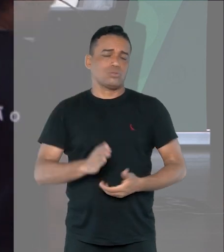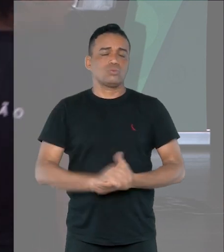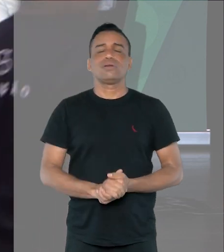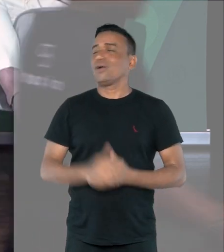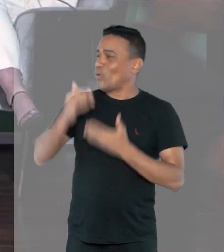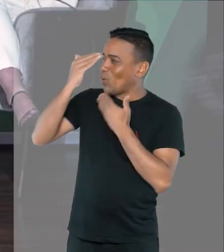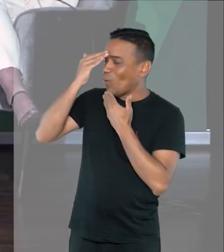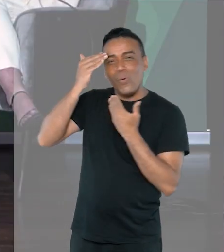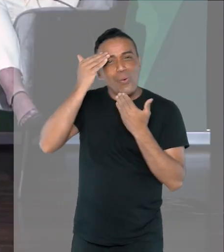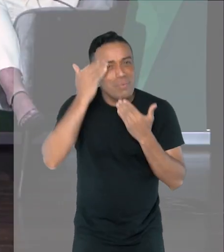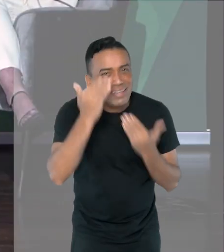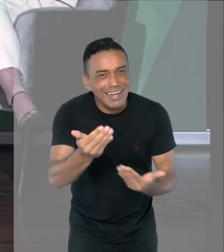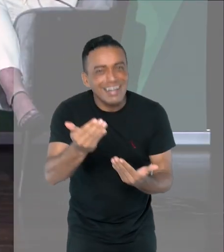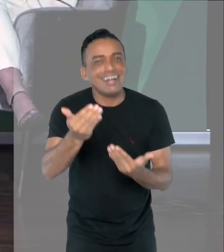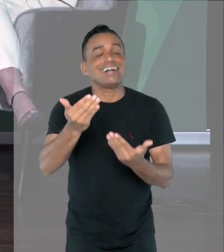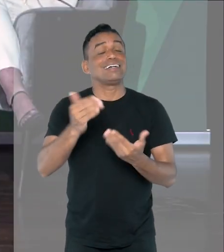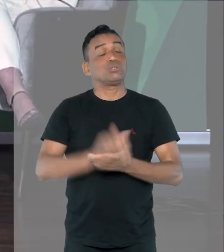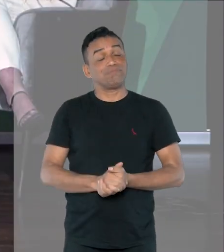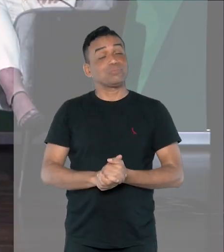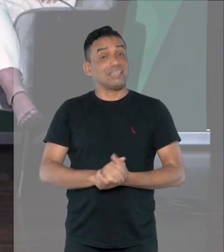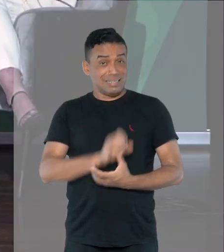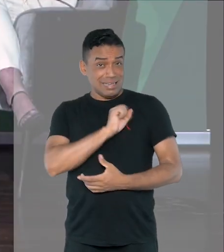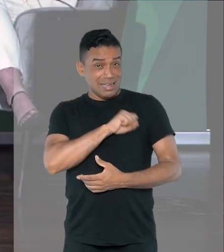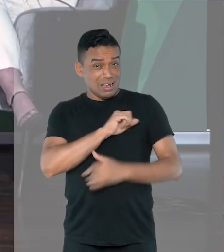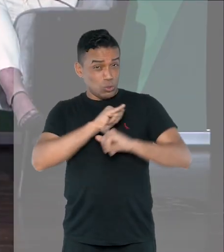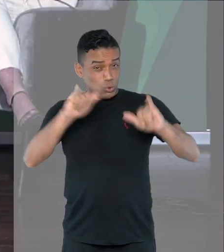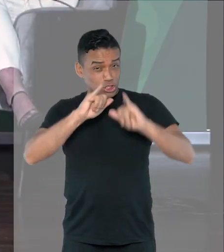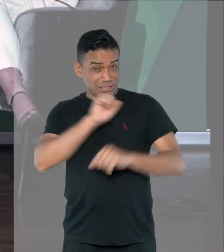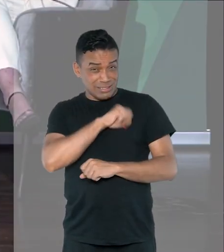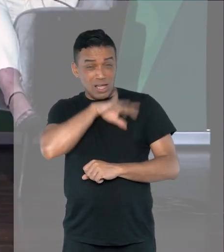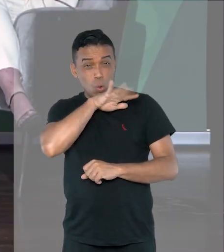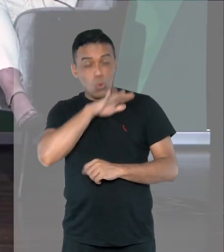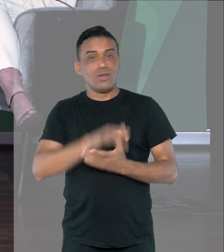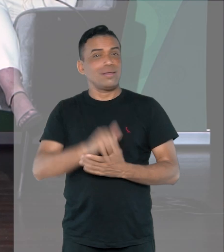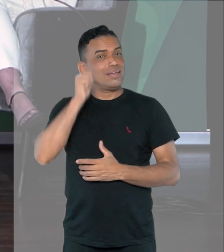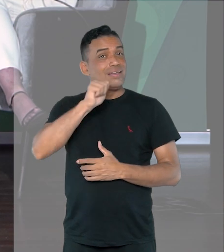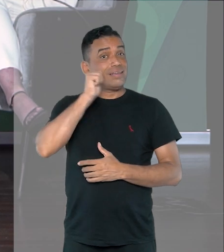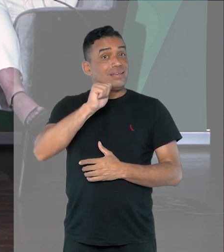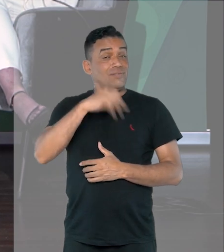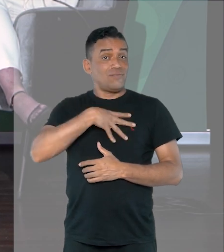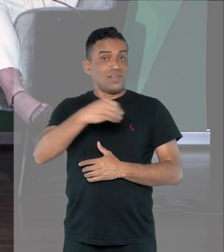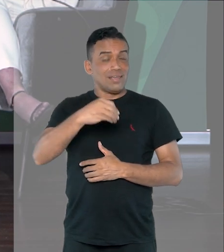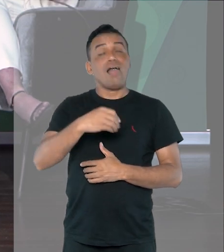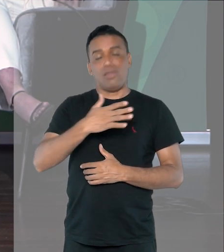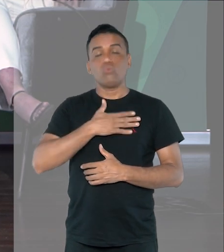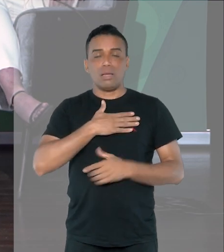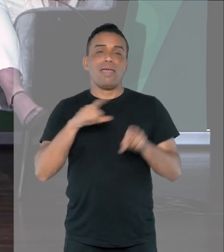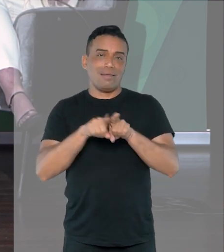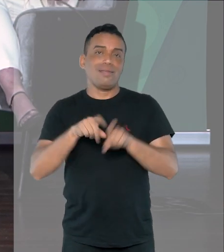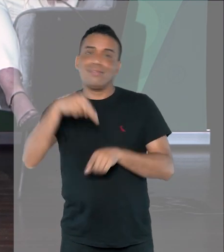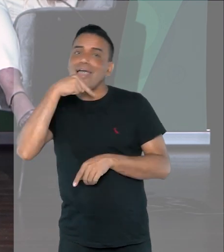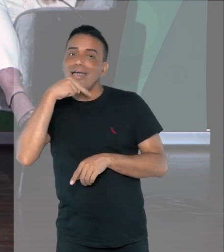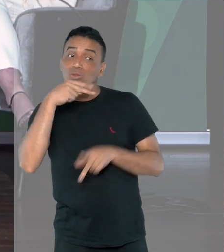Obrigada. Olha, a má notícia, né, é que a sua filhinha, e eu tenho netos da